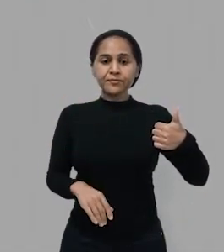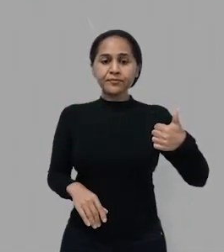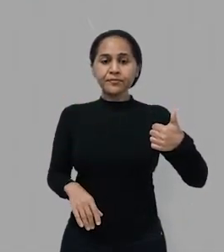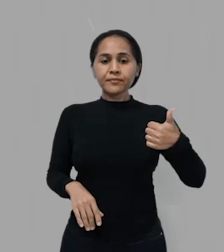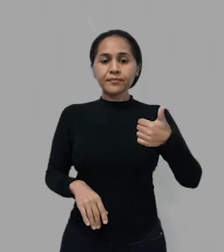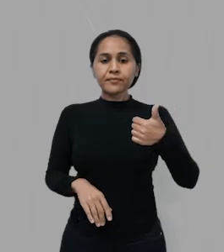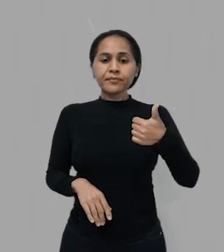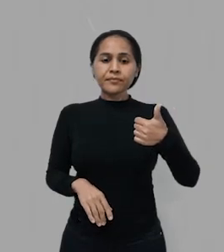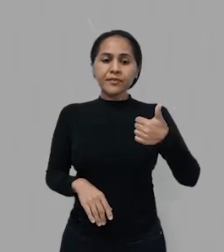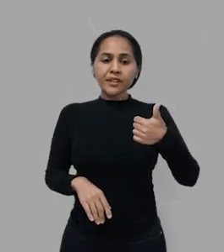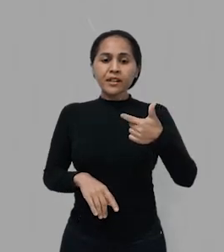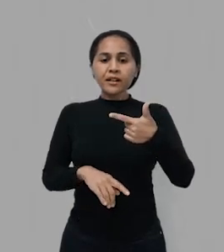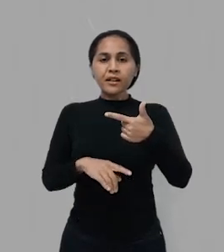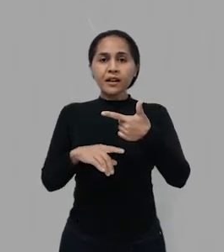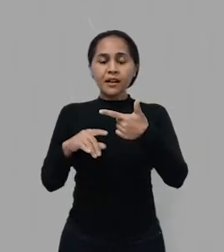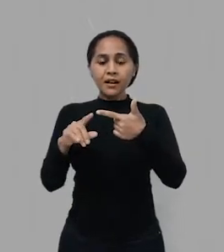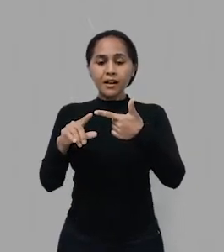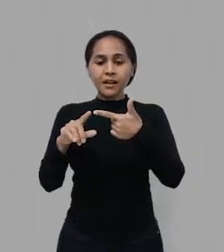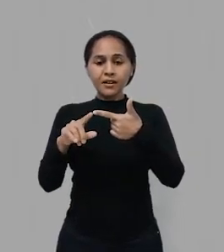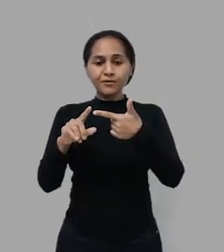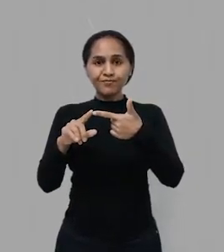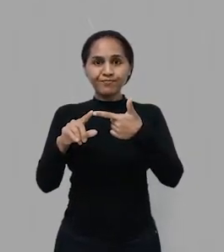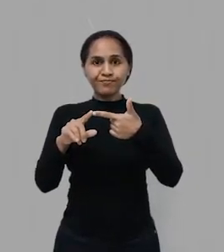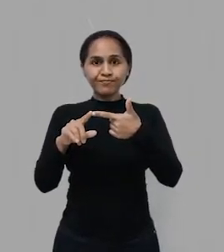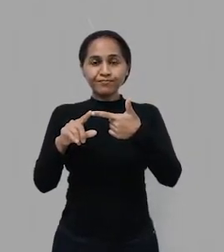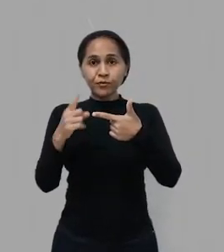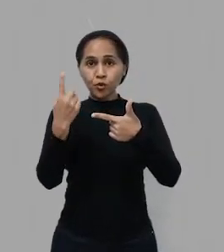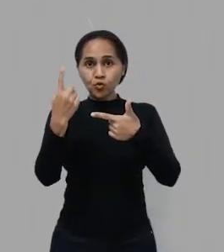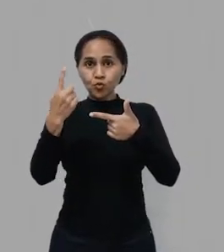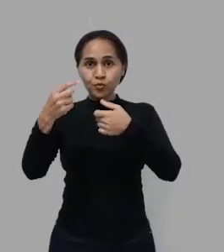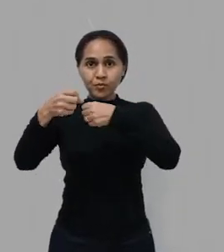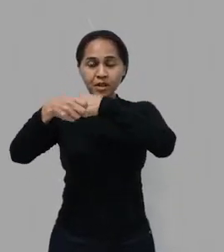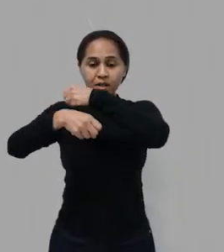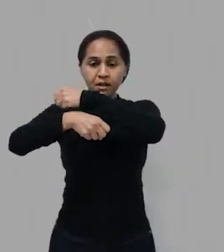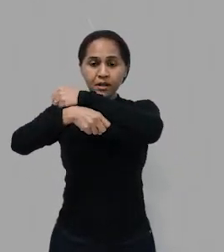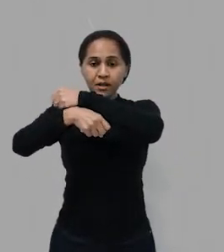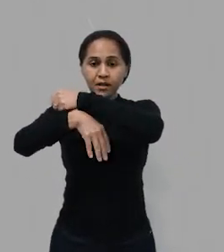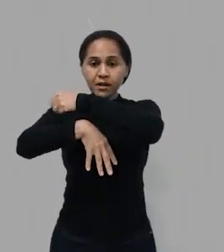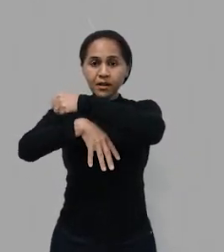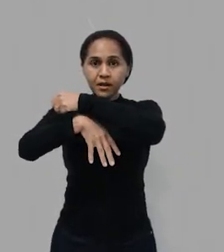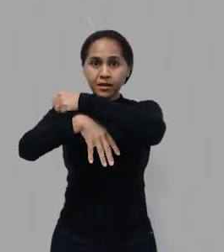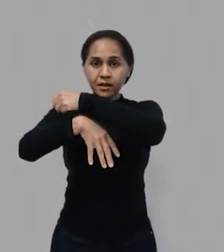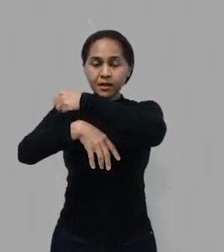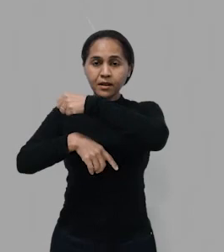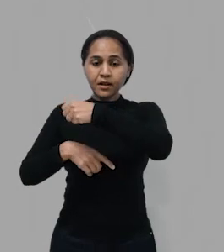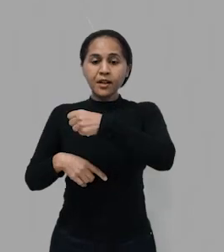A estrutura aqui da direita, nós temos uma ramificação, seria o